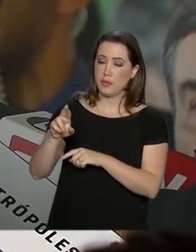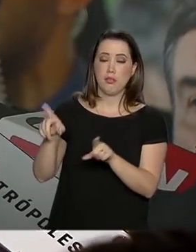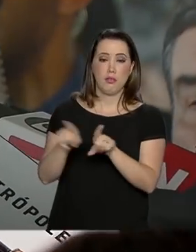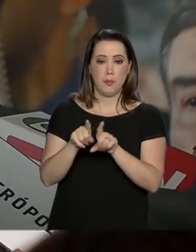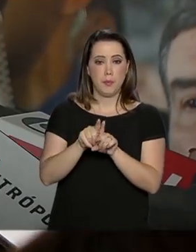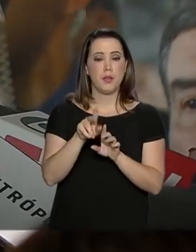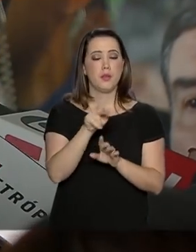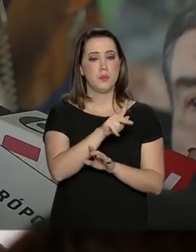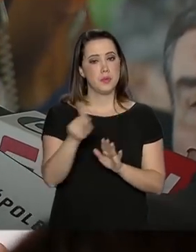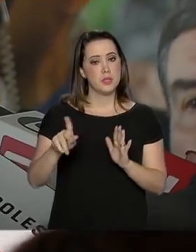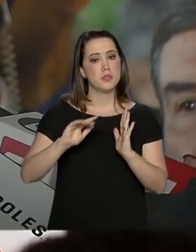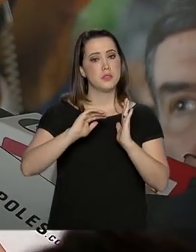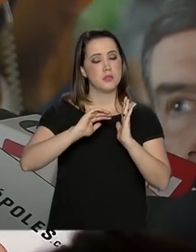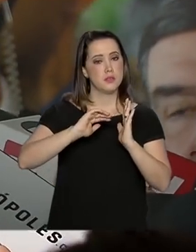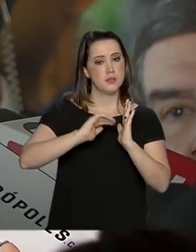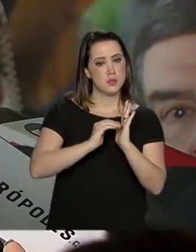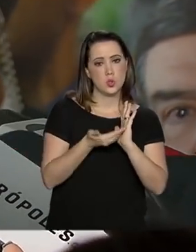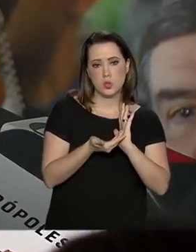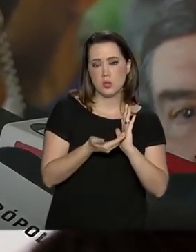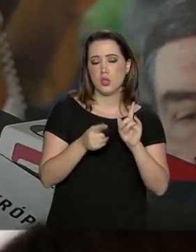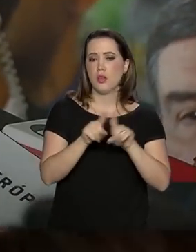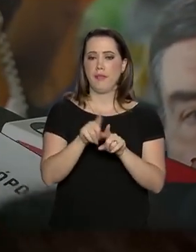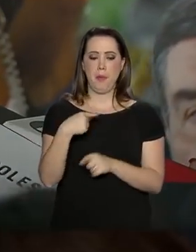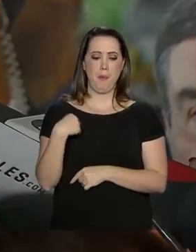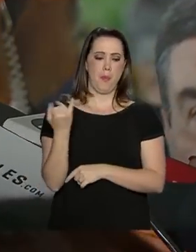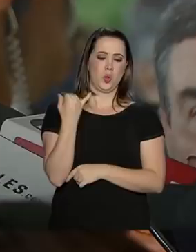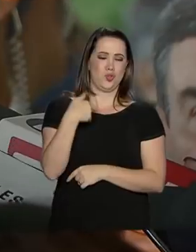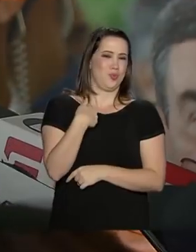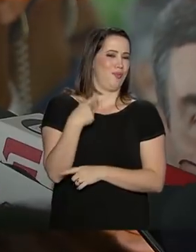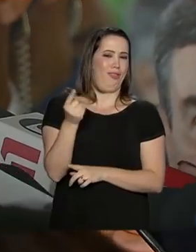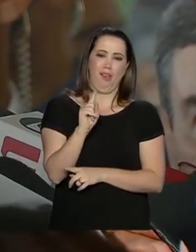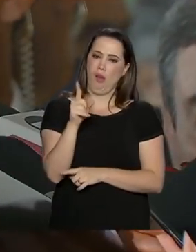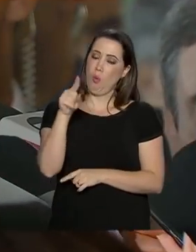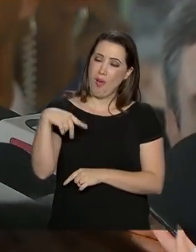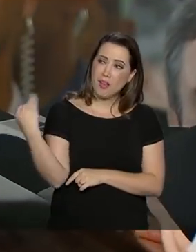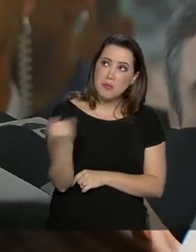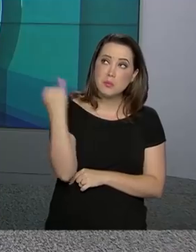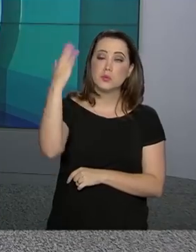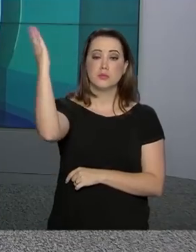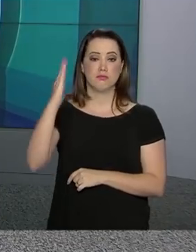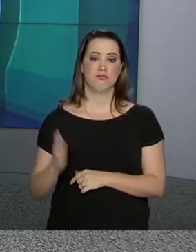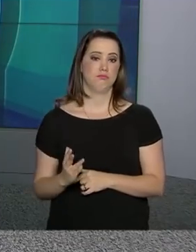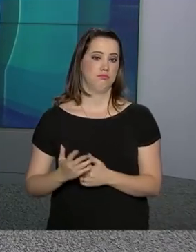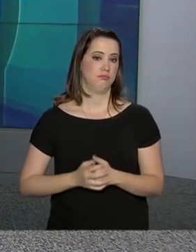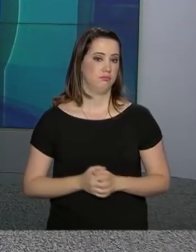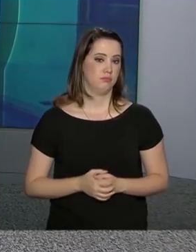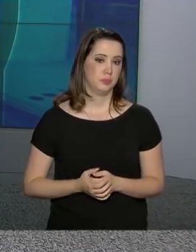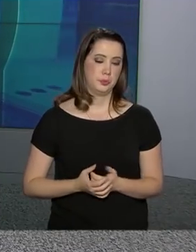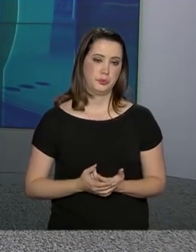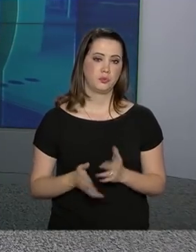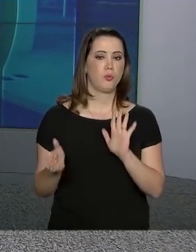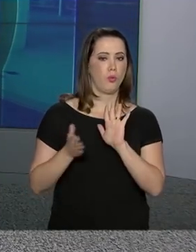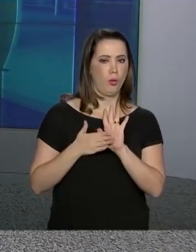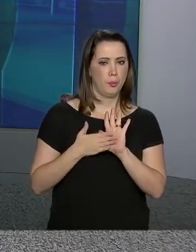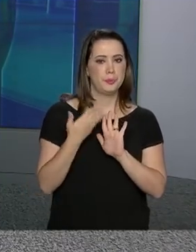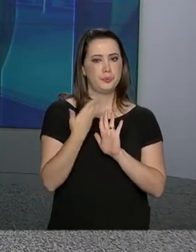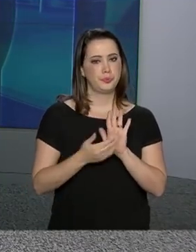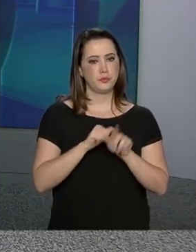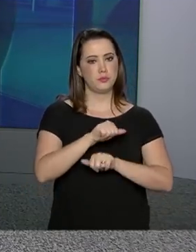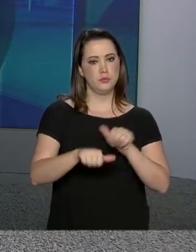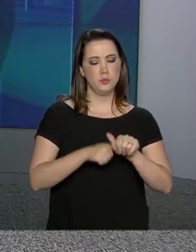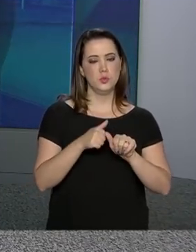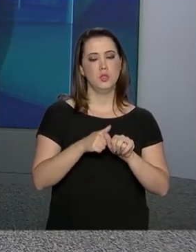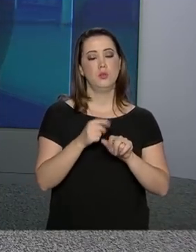Maia. Era importante, não é para mim, no meu governo, é para o Brasil, não se discute. A proposta de reforma